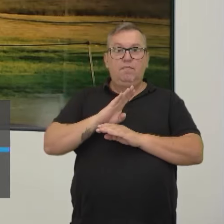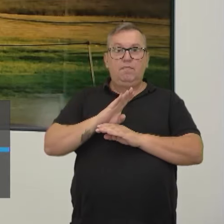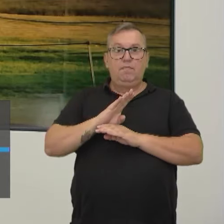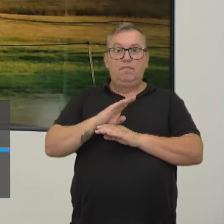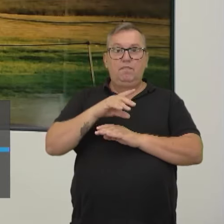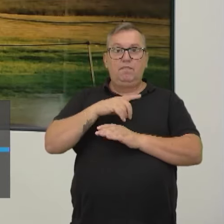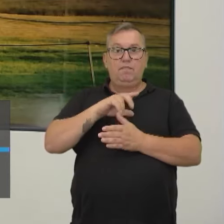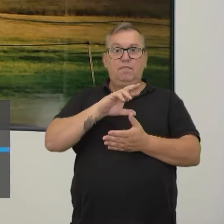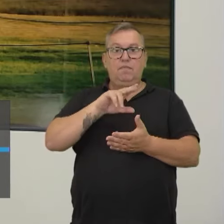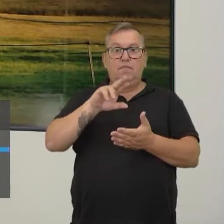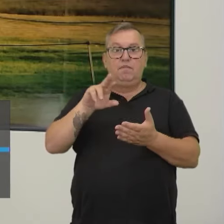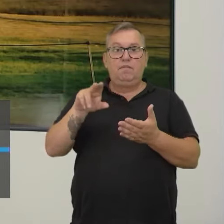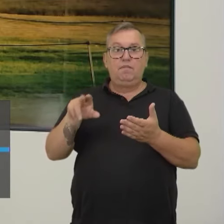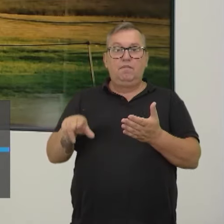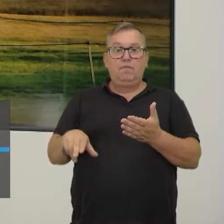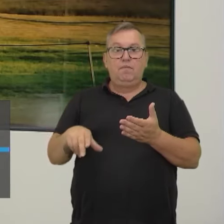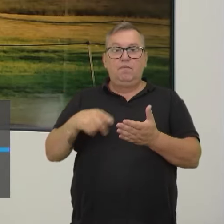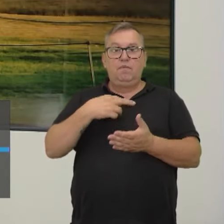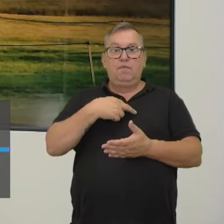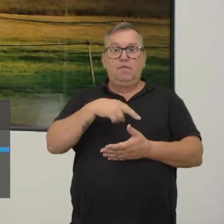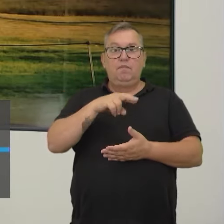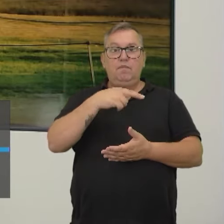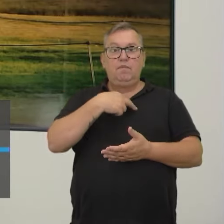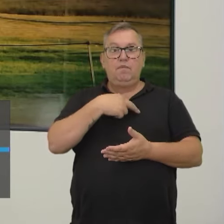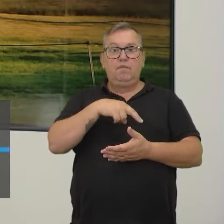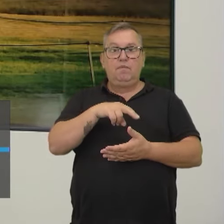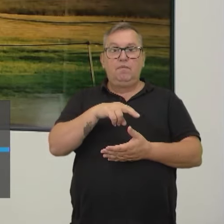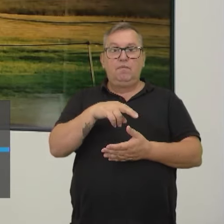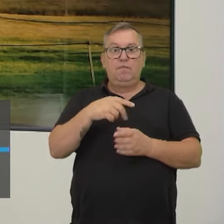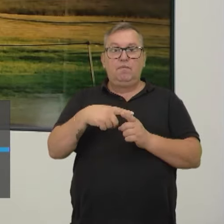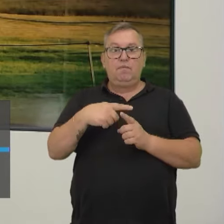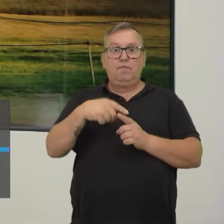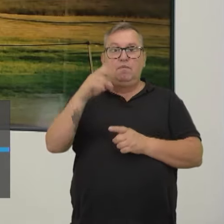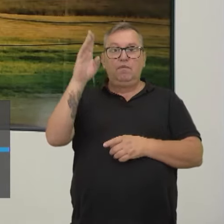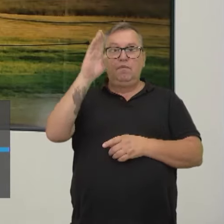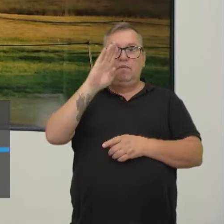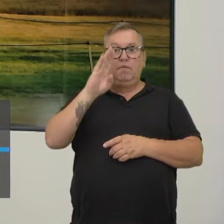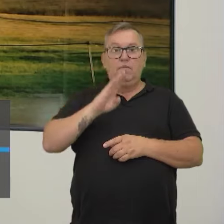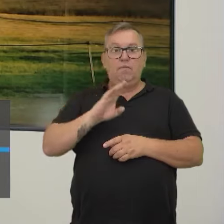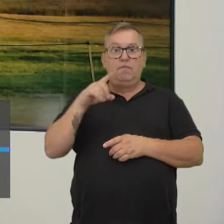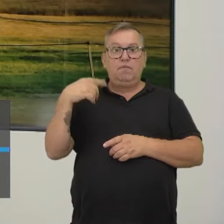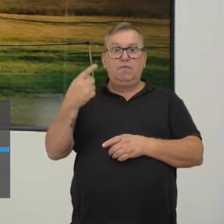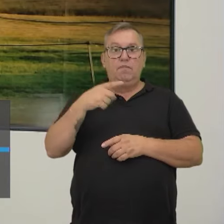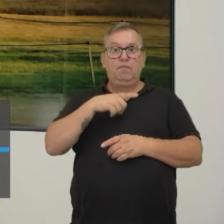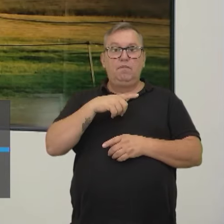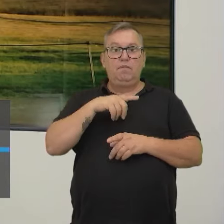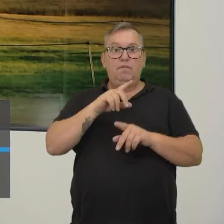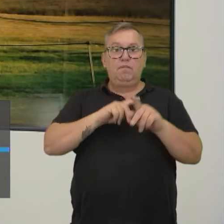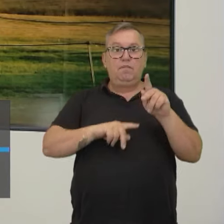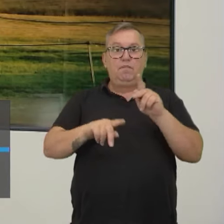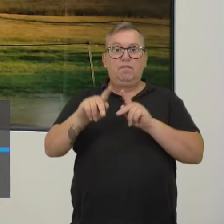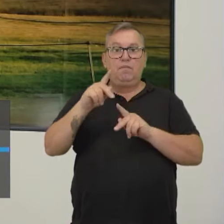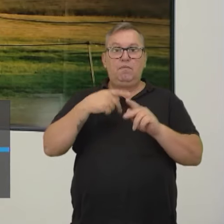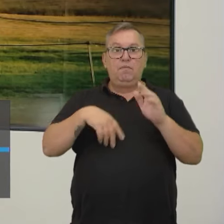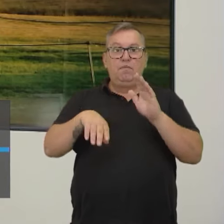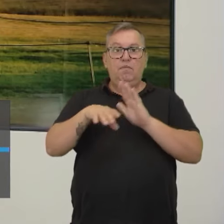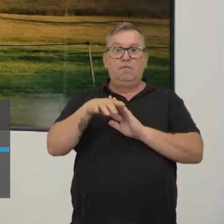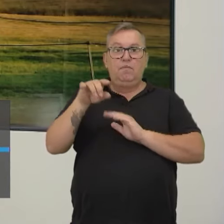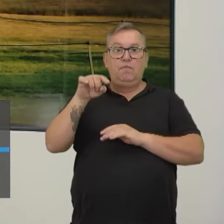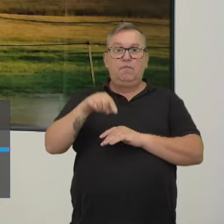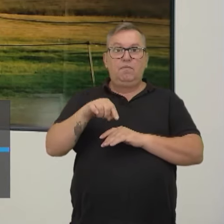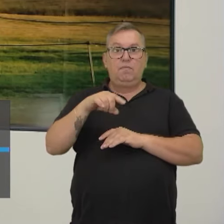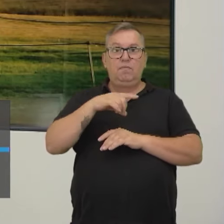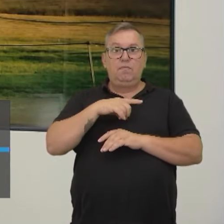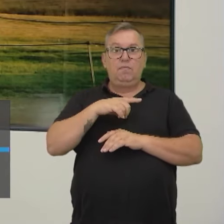temos diversas religiões, porque no Brasil nós temos muitos povos que foram chegando aqui, né?